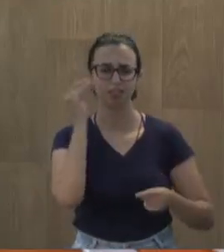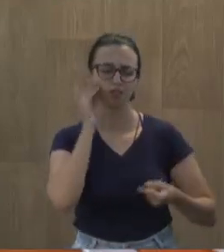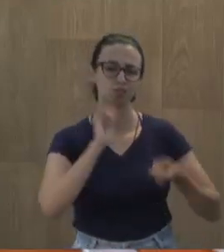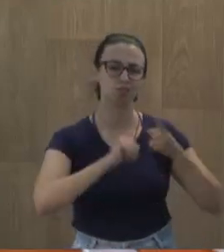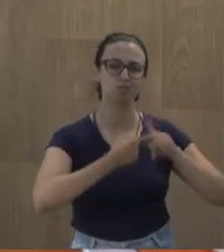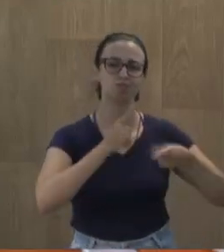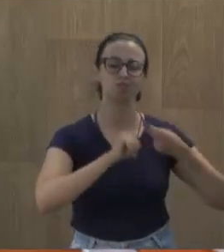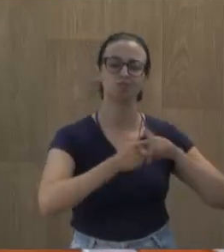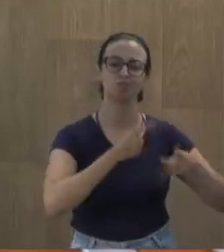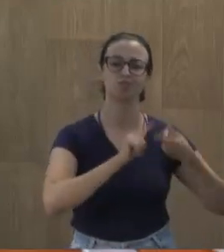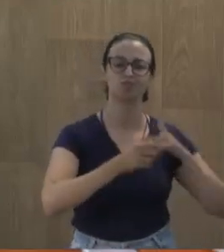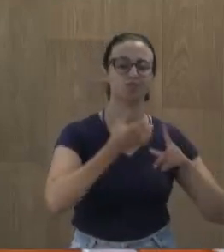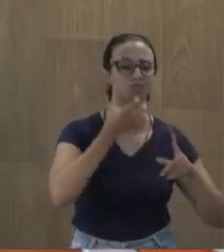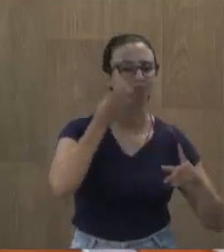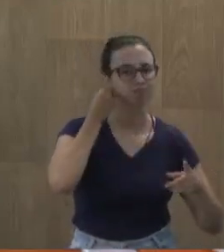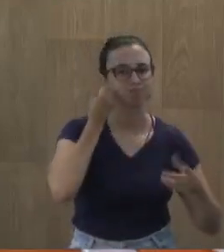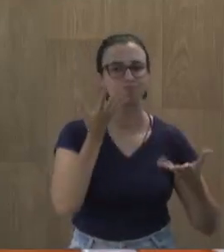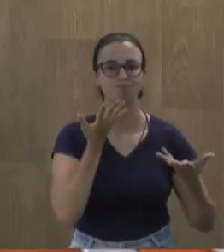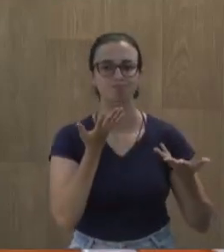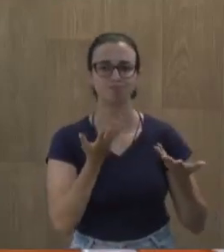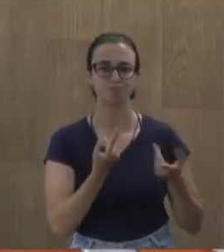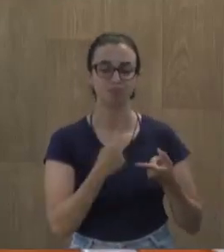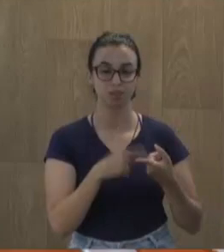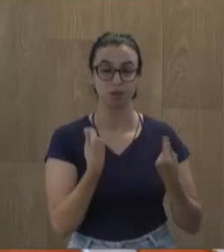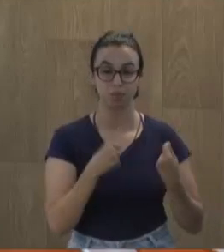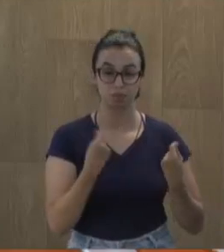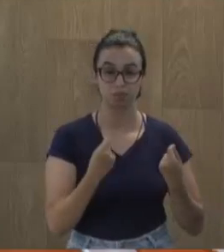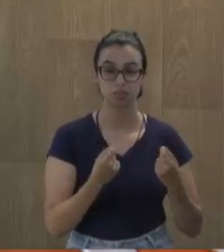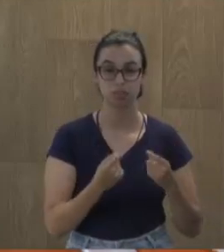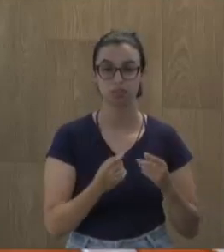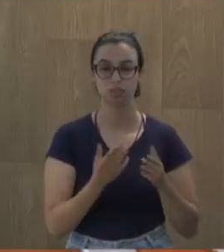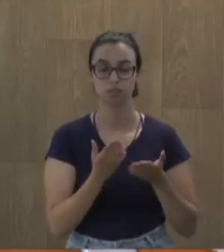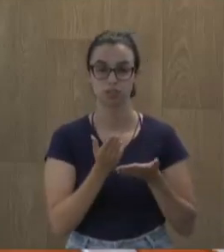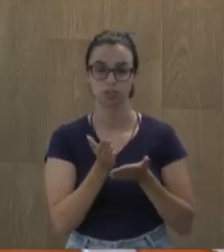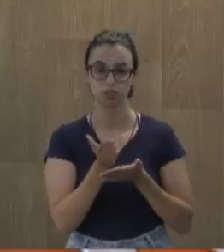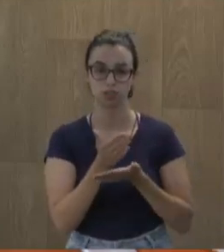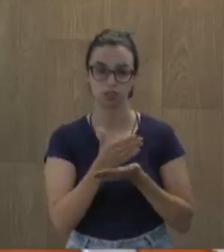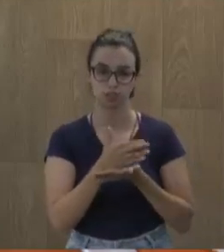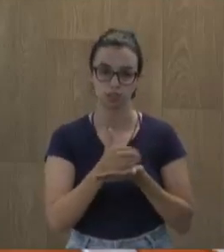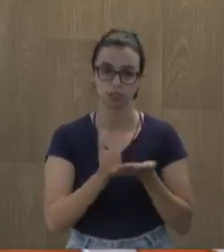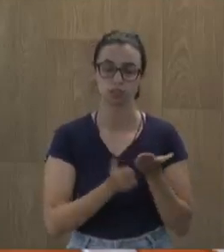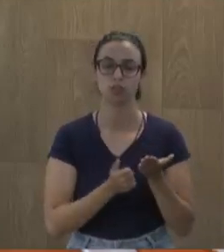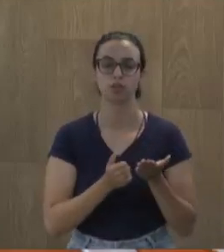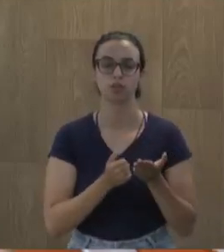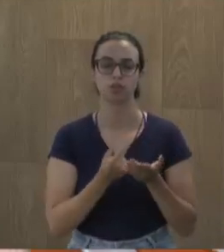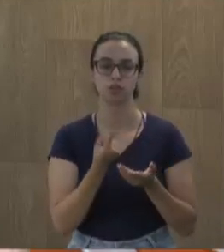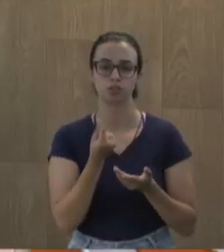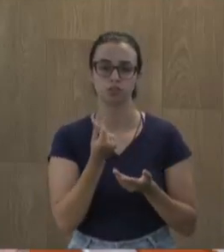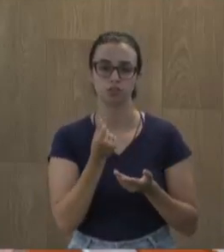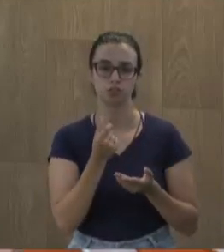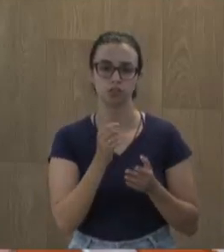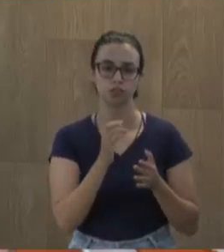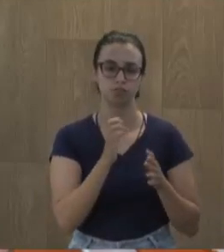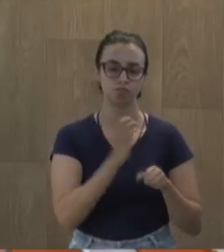municipal porque é tripartido tem que ter uma parte do Estado uma parte do município é a parte do governo federal conseguiu